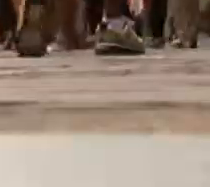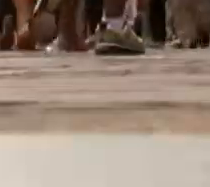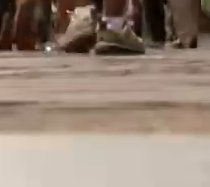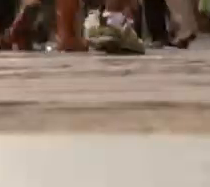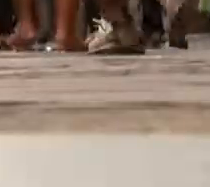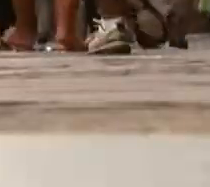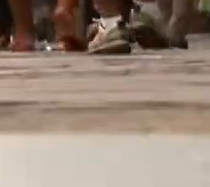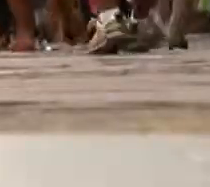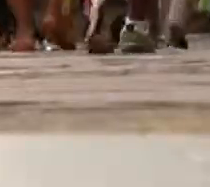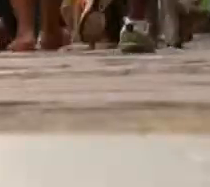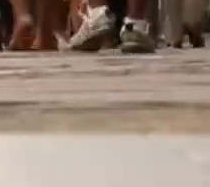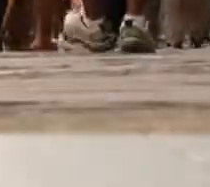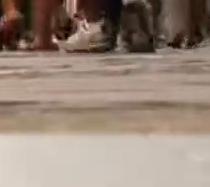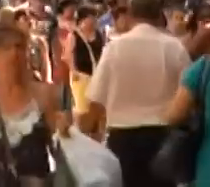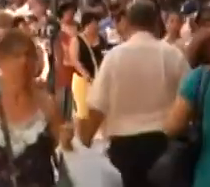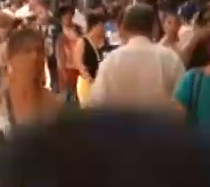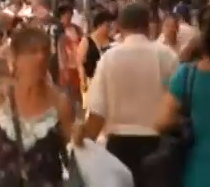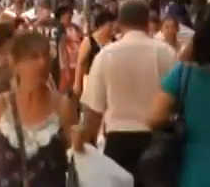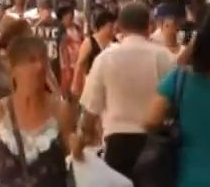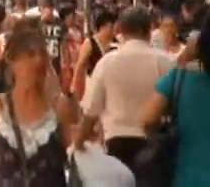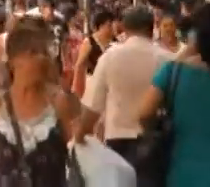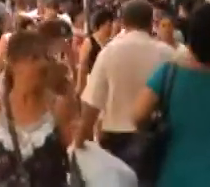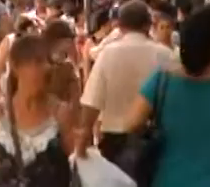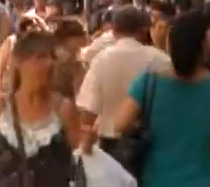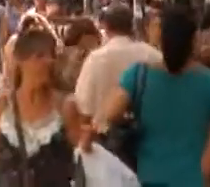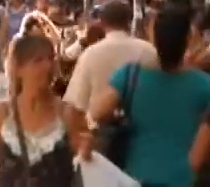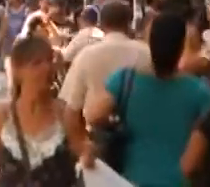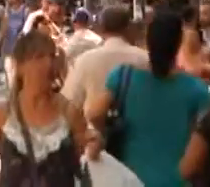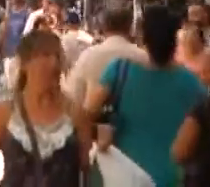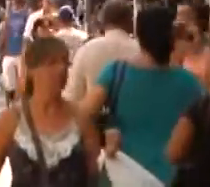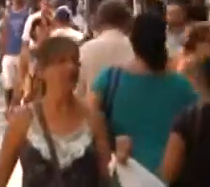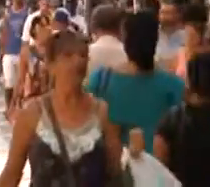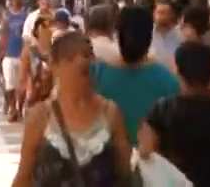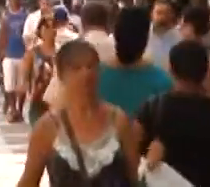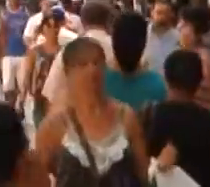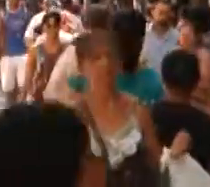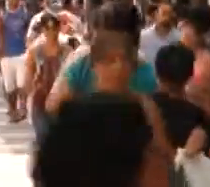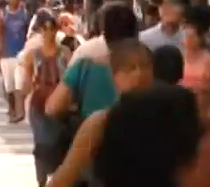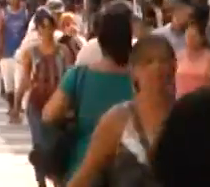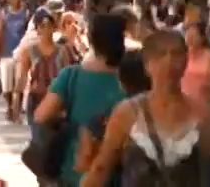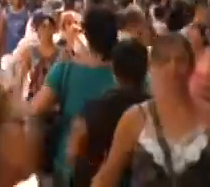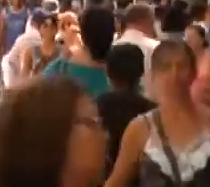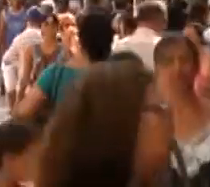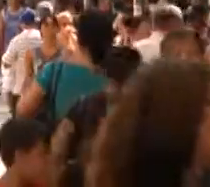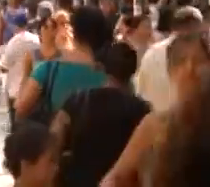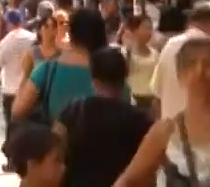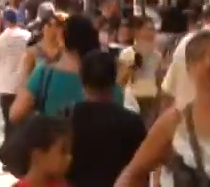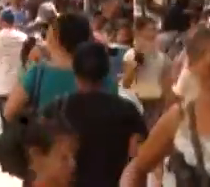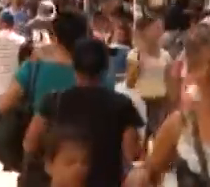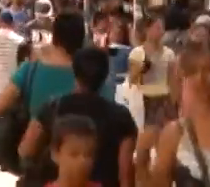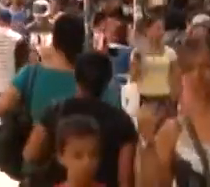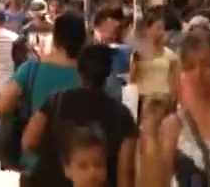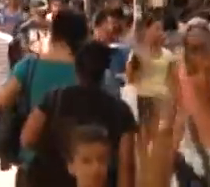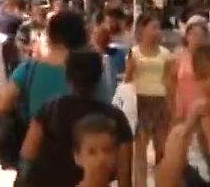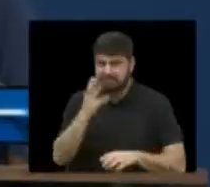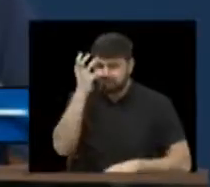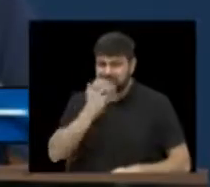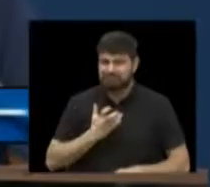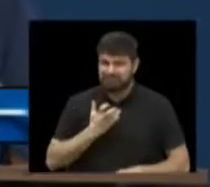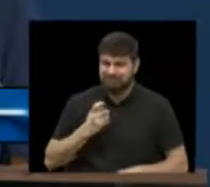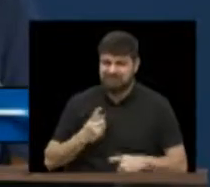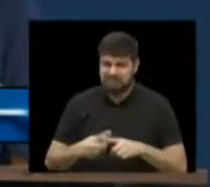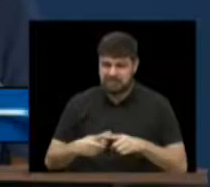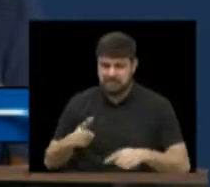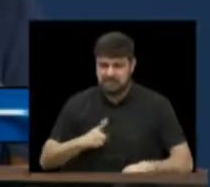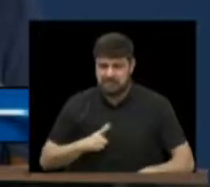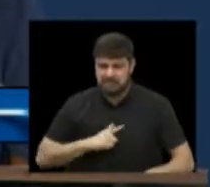mundo para homossexuais. Foi registrado um homicídio por dia motivado pela LGBTfobia. Existe